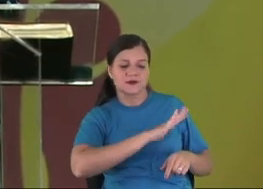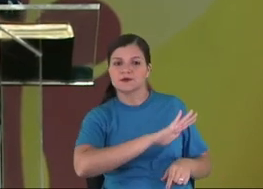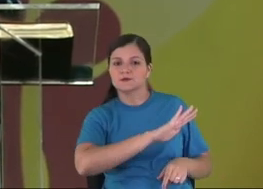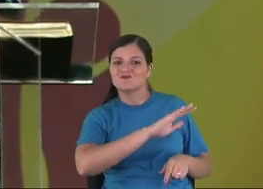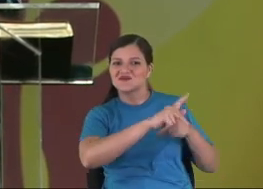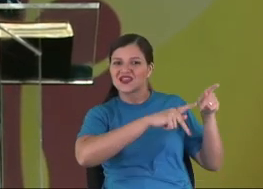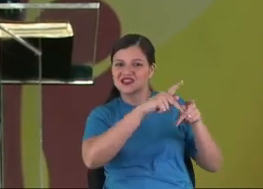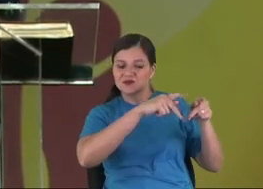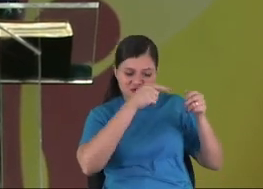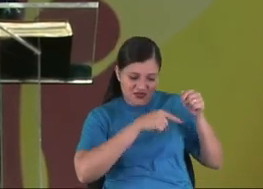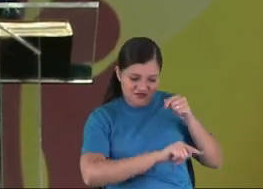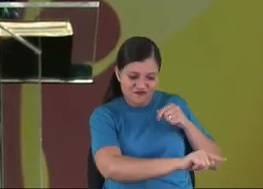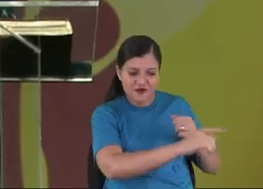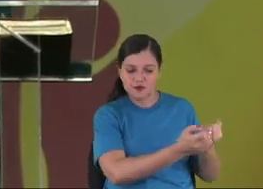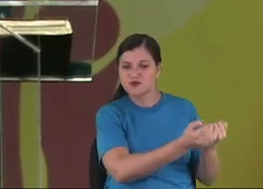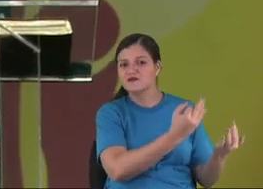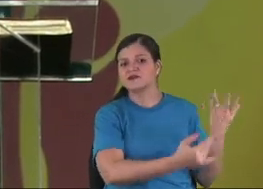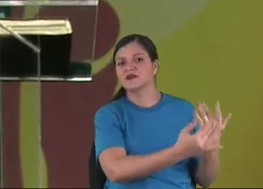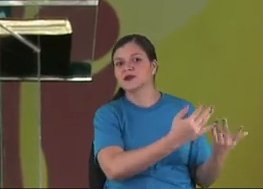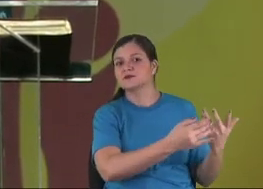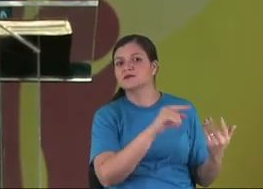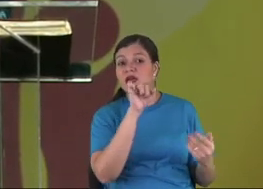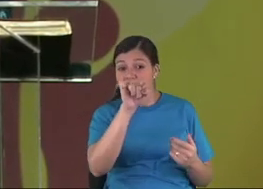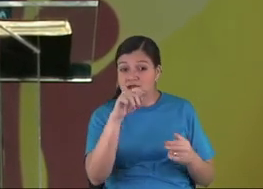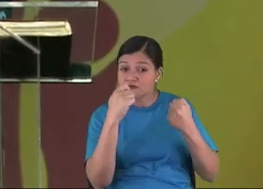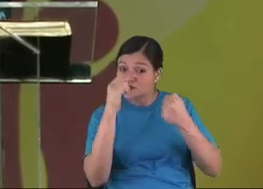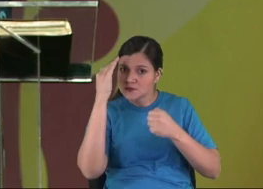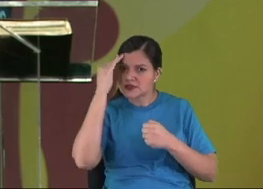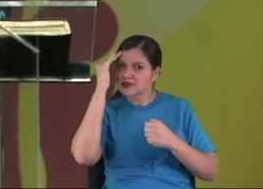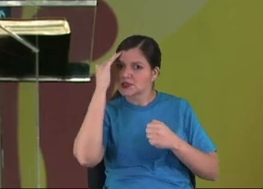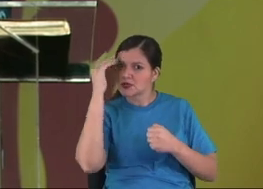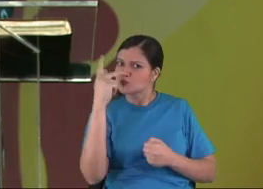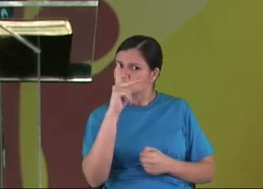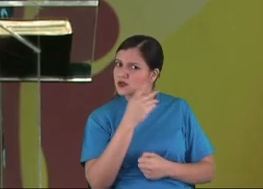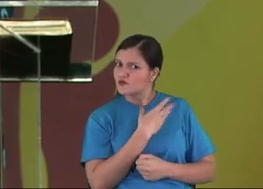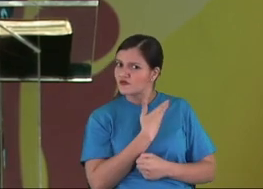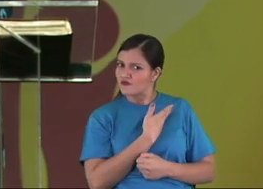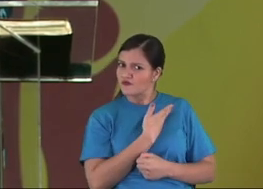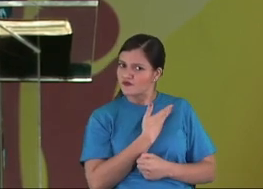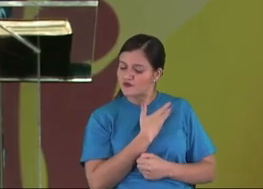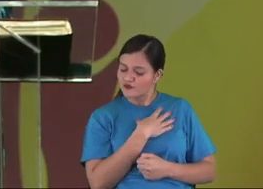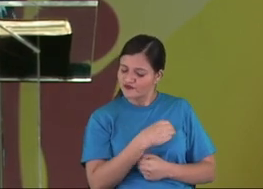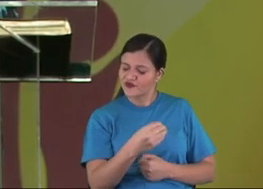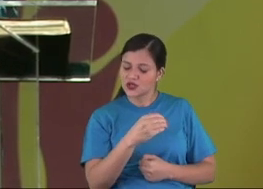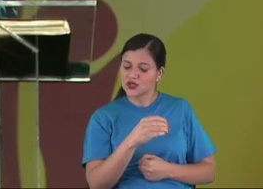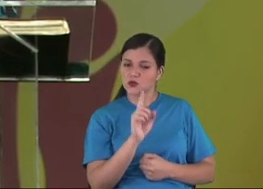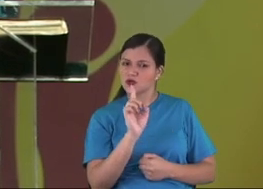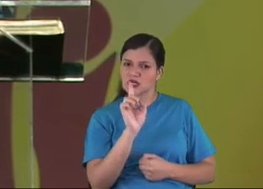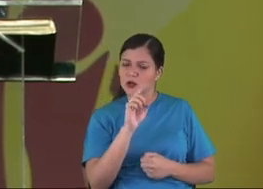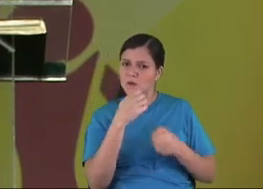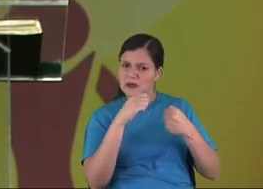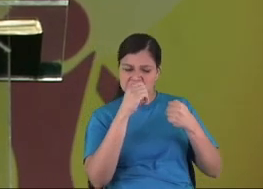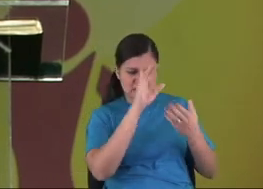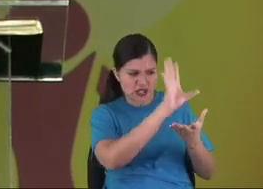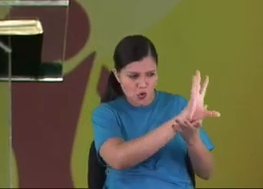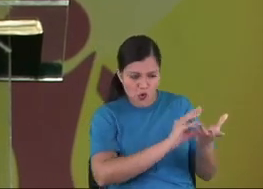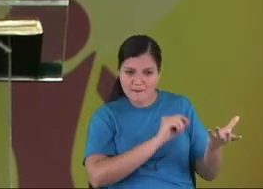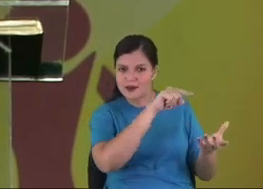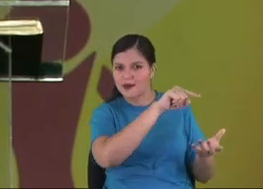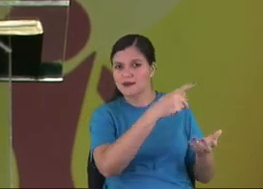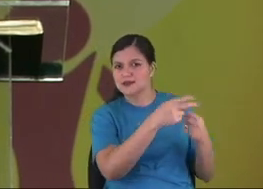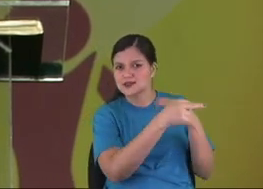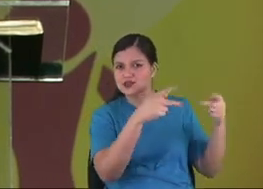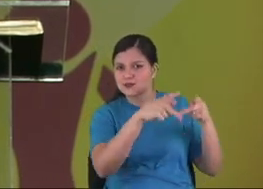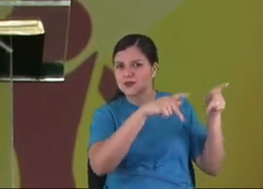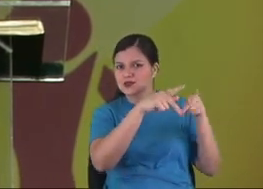inferno. É isso que você tem que entender. E o seu filho não precisa modelar a sua vida, imitar esse espertalhão. Isso